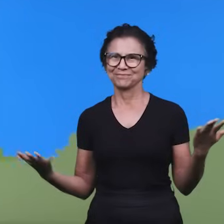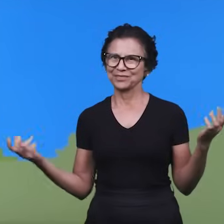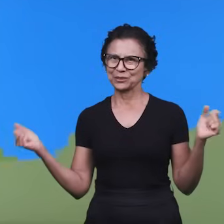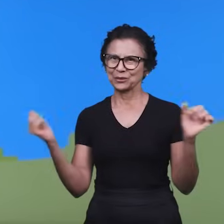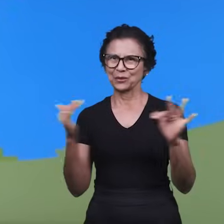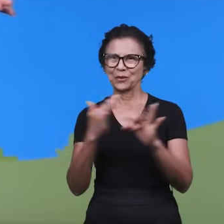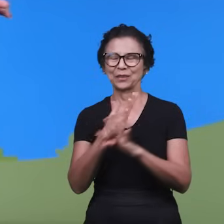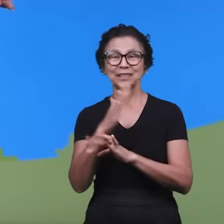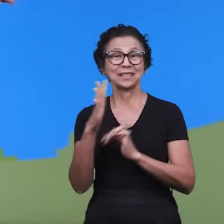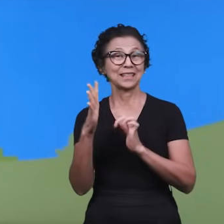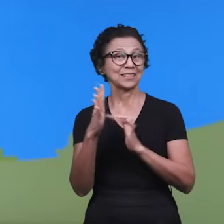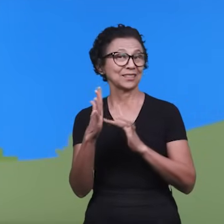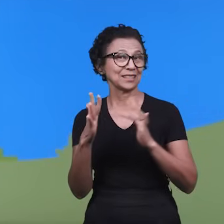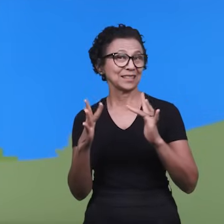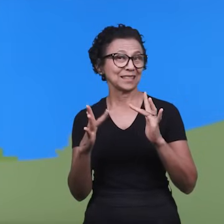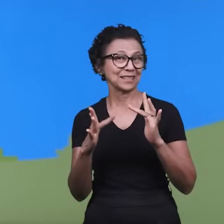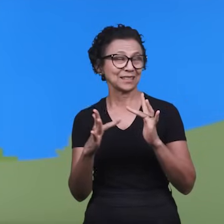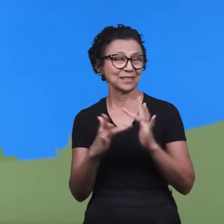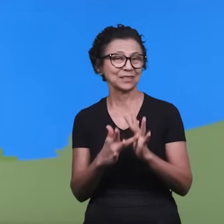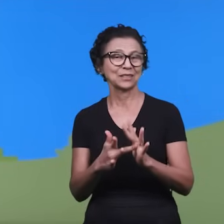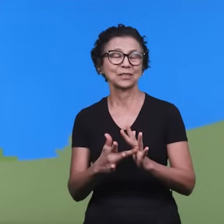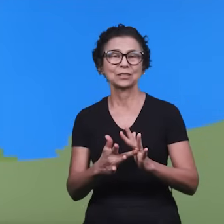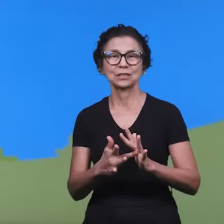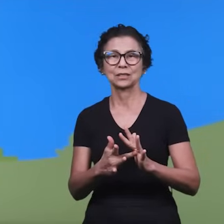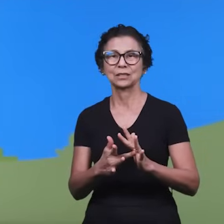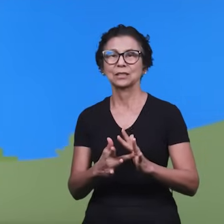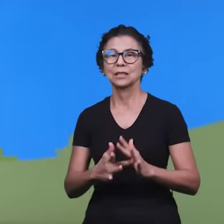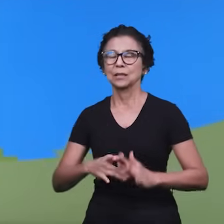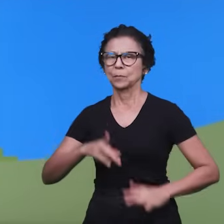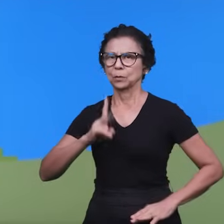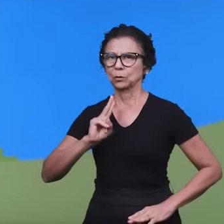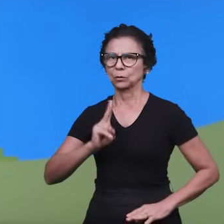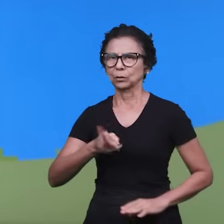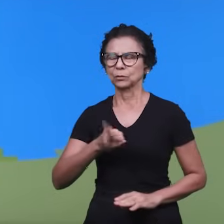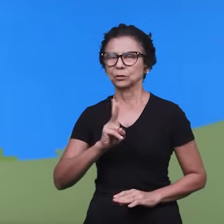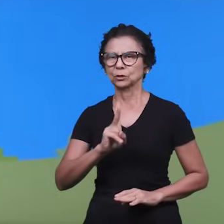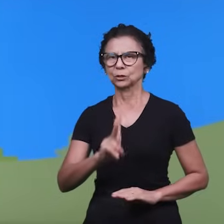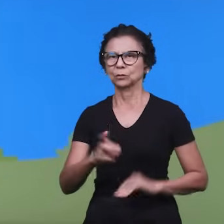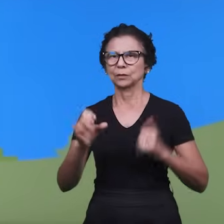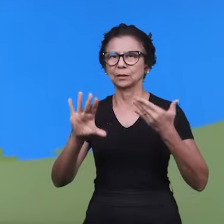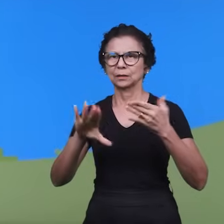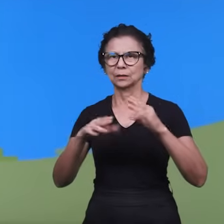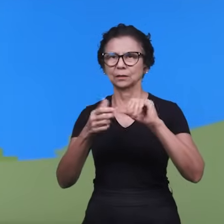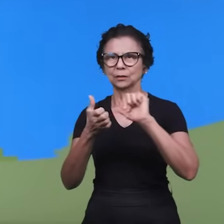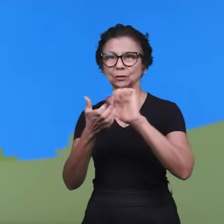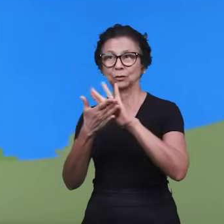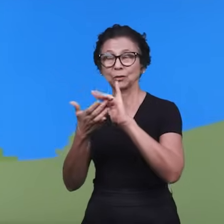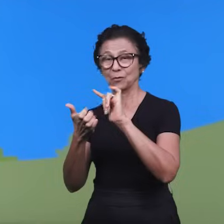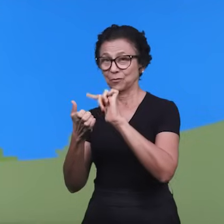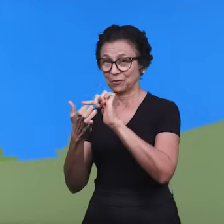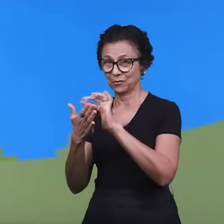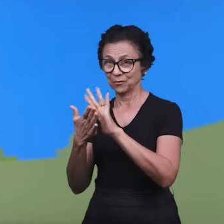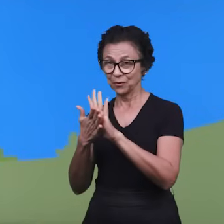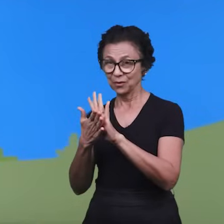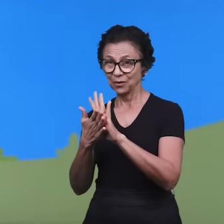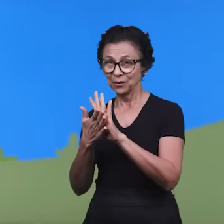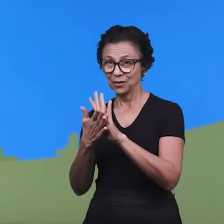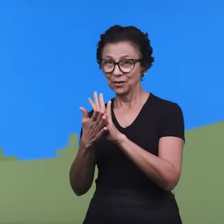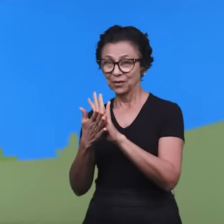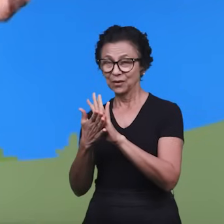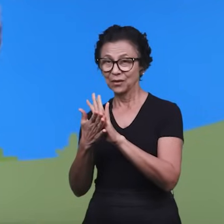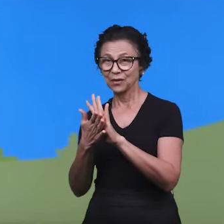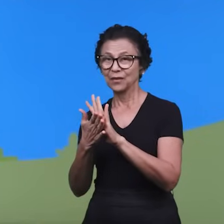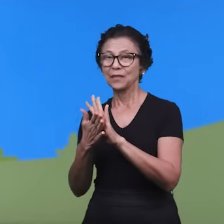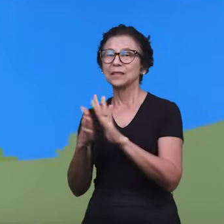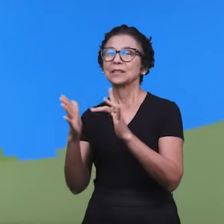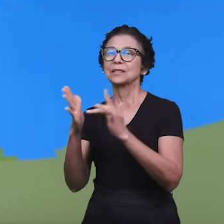glória a Jesus! Vamos continuar bendizendo ao Senhor com o louvor Ele virá no